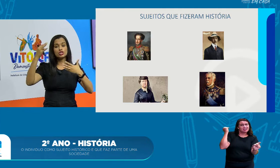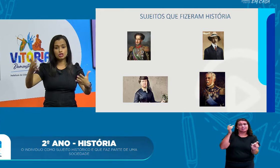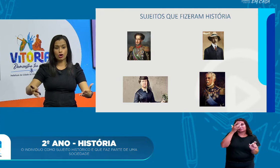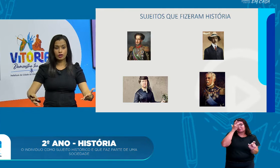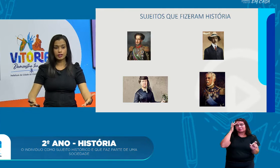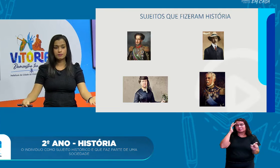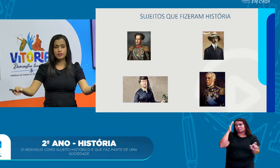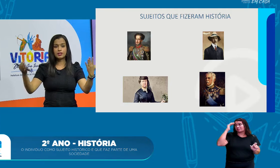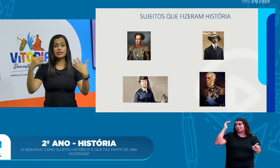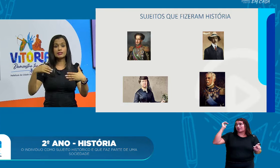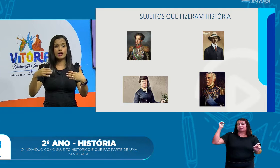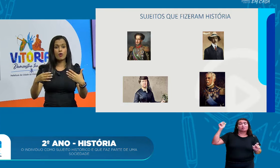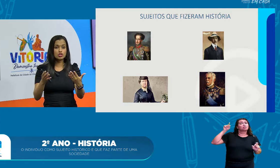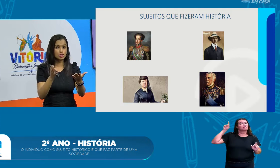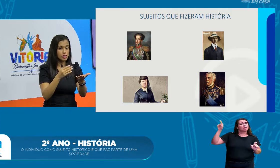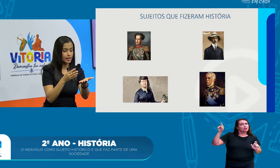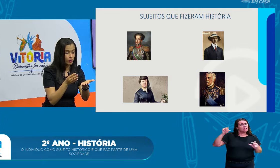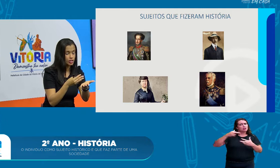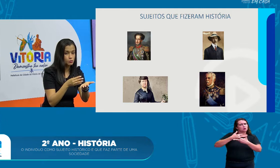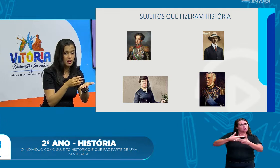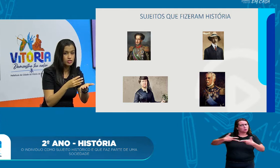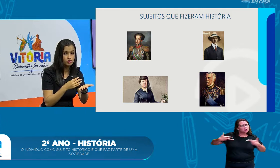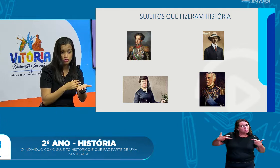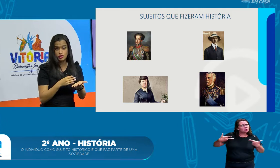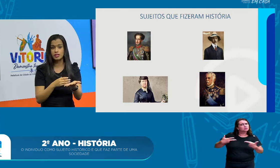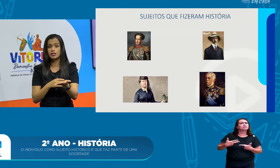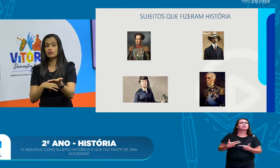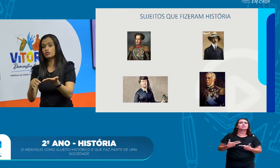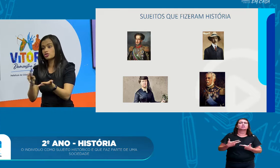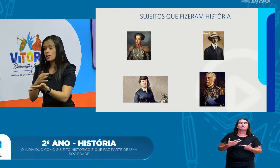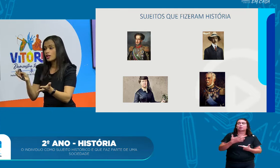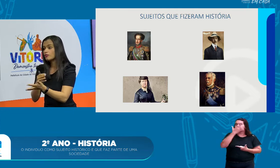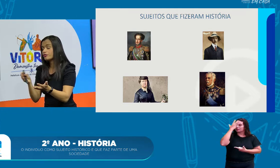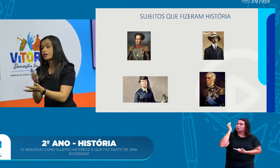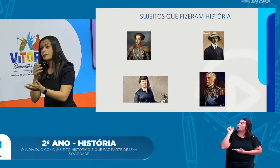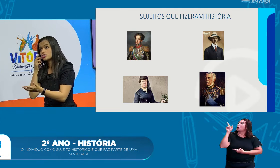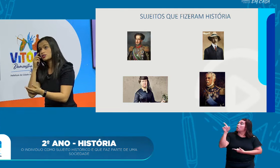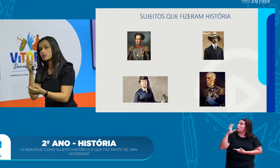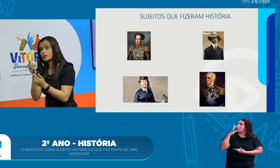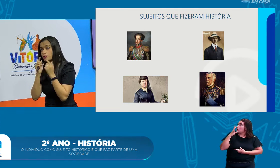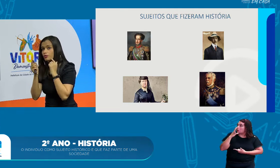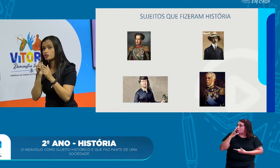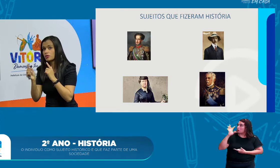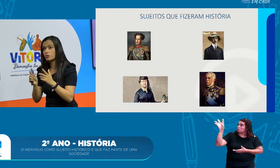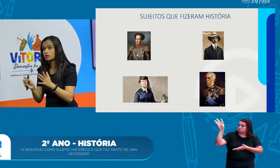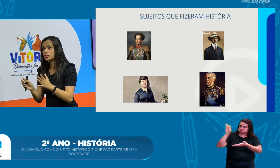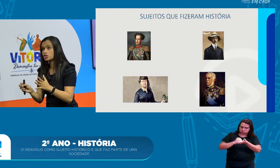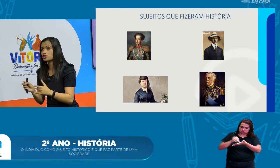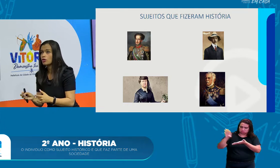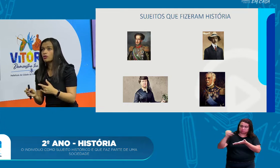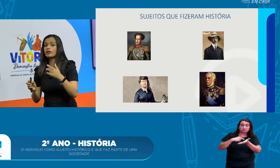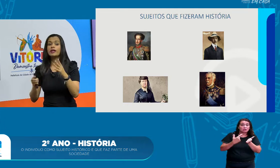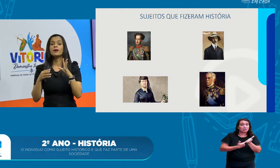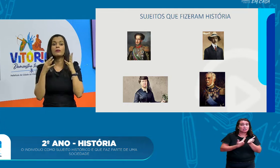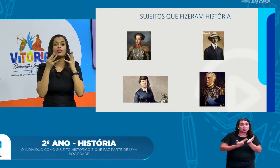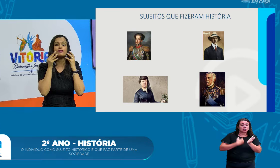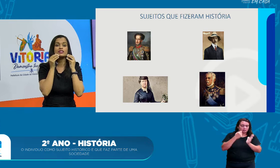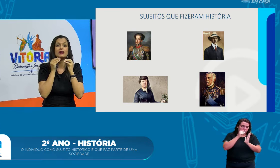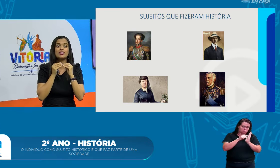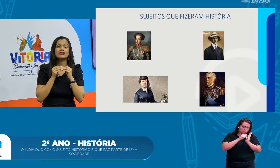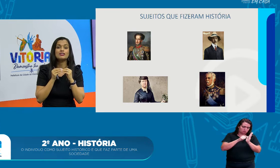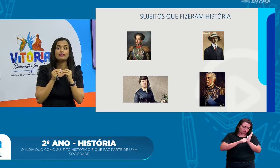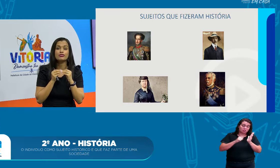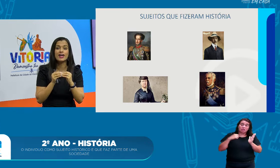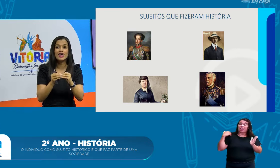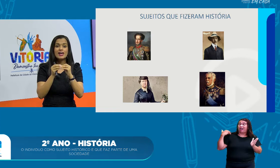fizeram história e que até hoje a gente lê nas páginas dos livros, fica prestando atenção na professora contando a história, porque